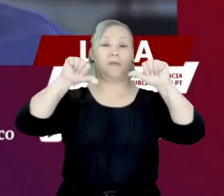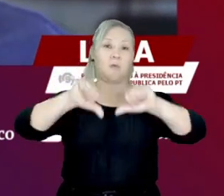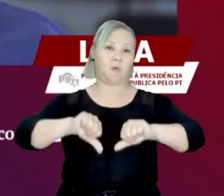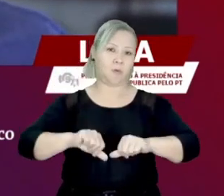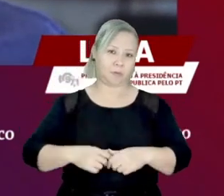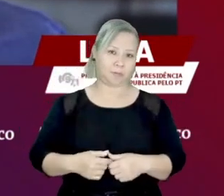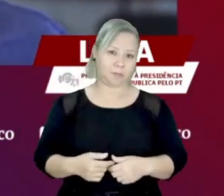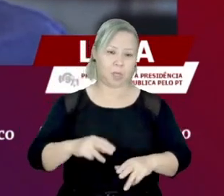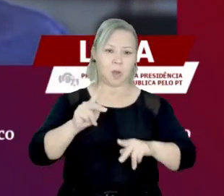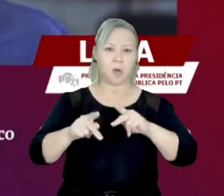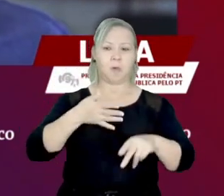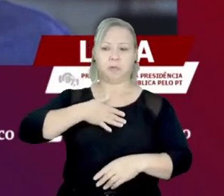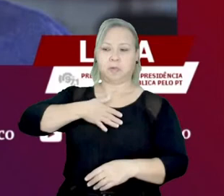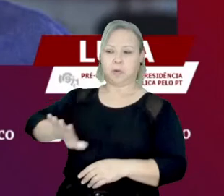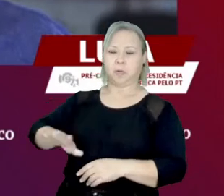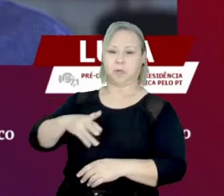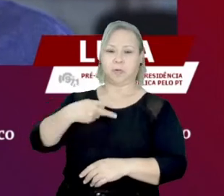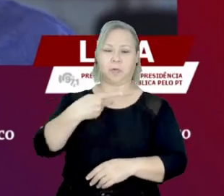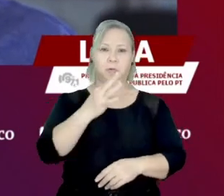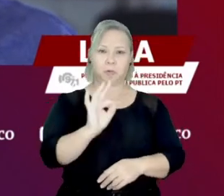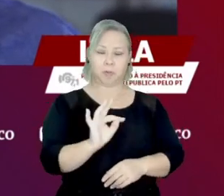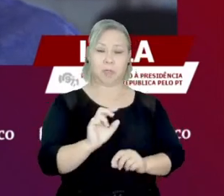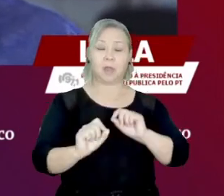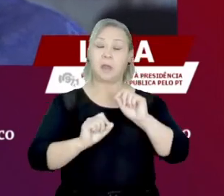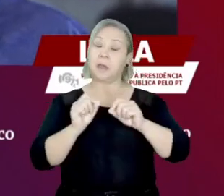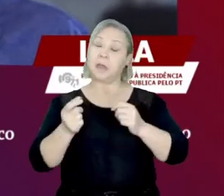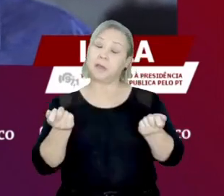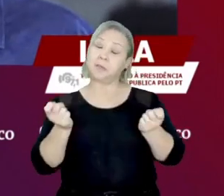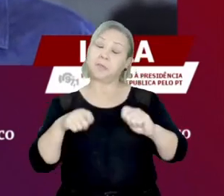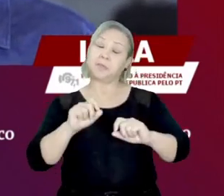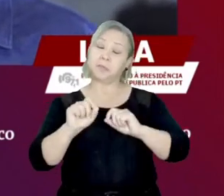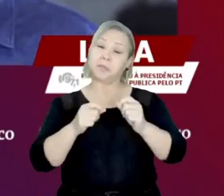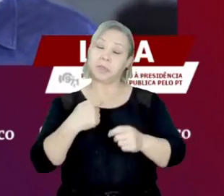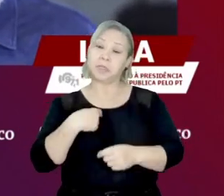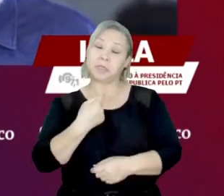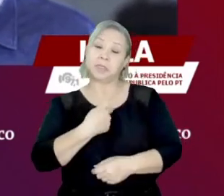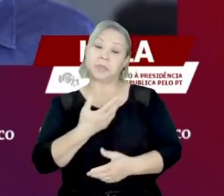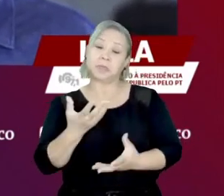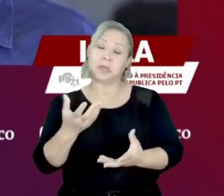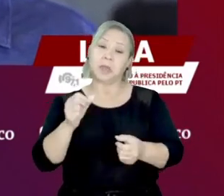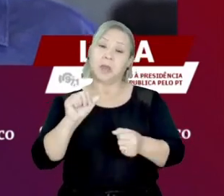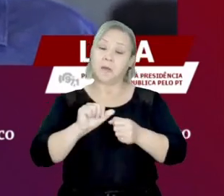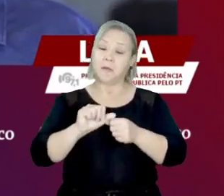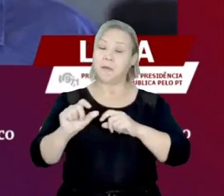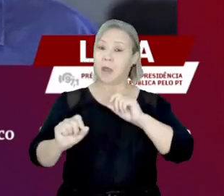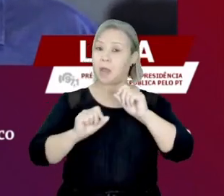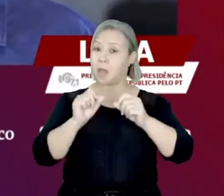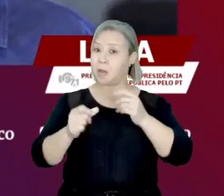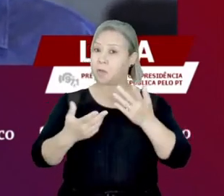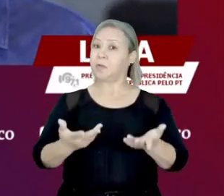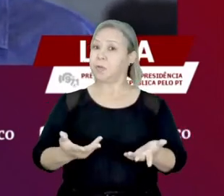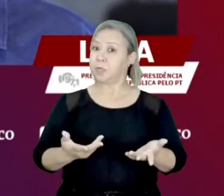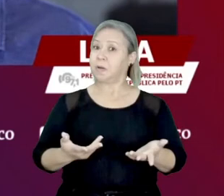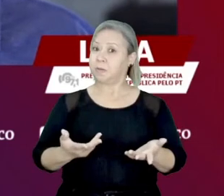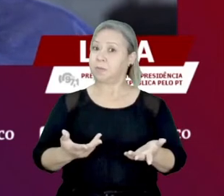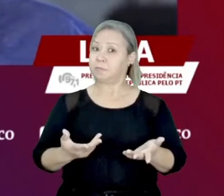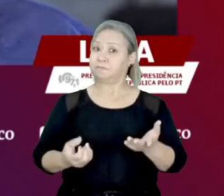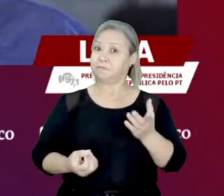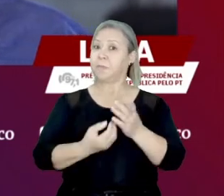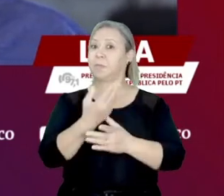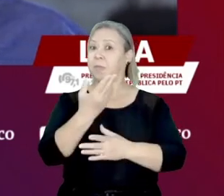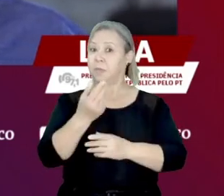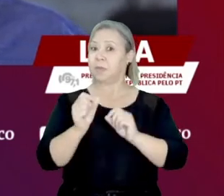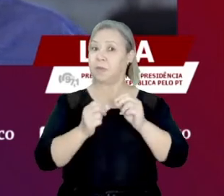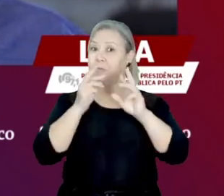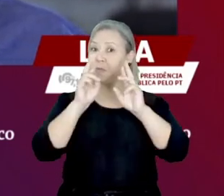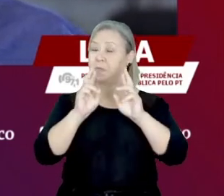povo. Sabe, a pergunta que eu faço é o seguinte. Ou seja, eu, quando fui preso, eu ia ganhar as eleições dentro da